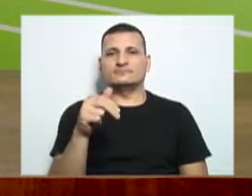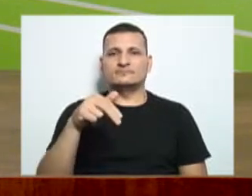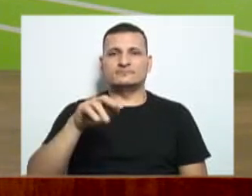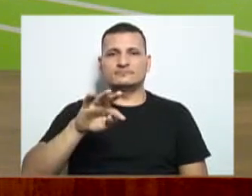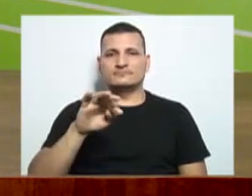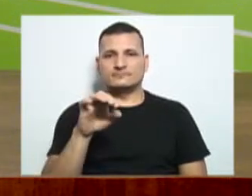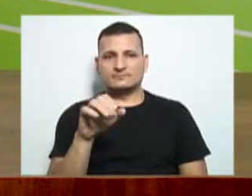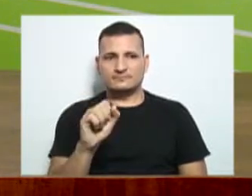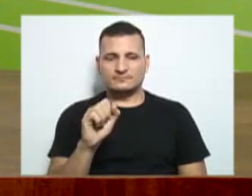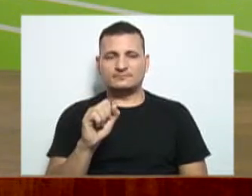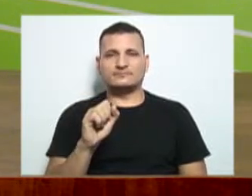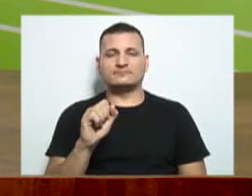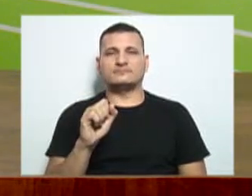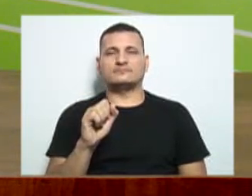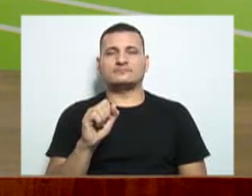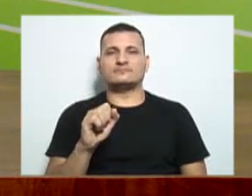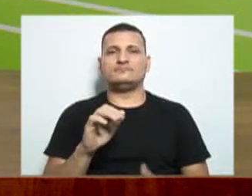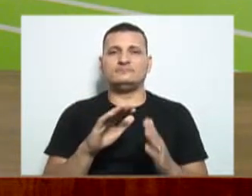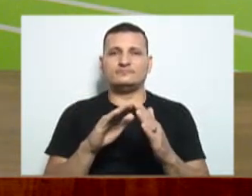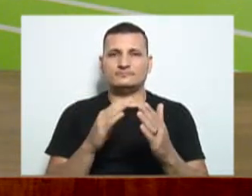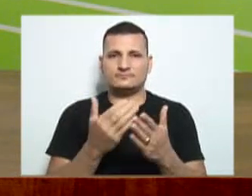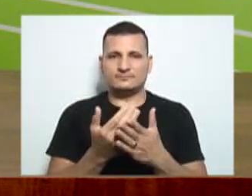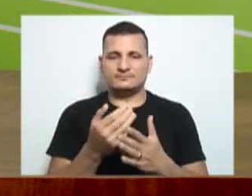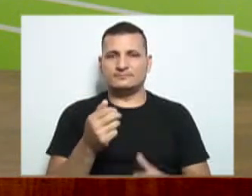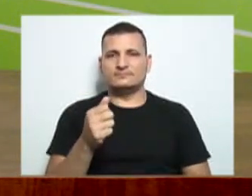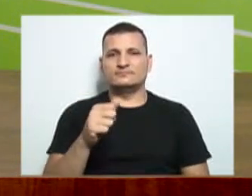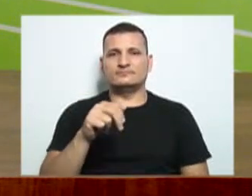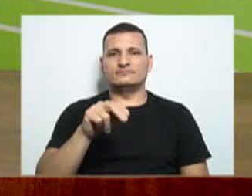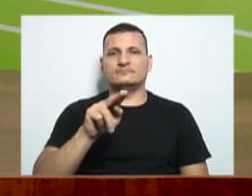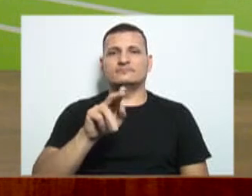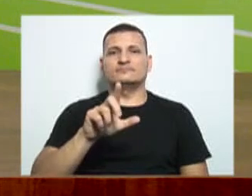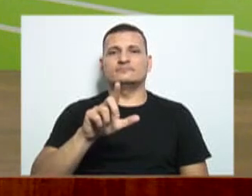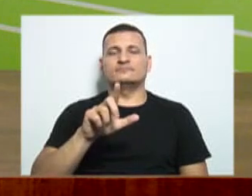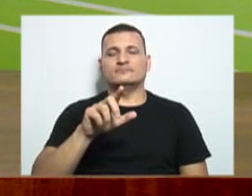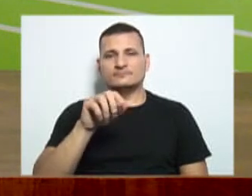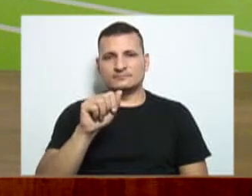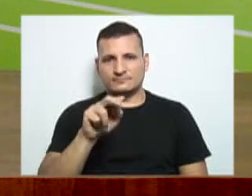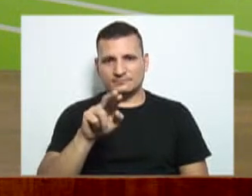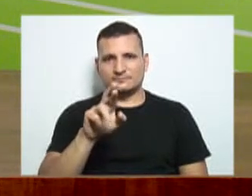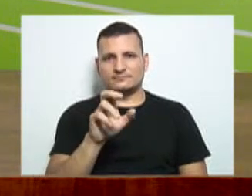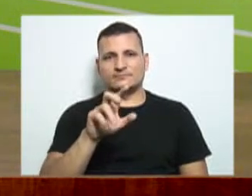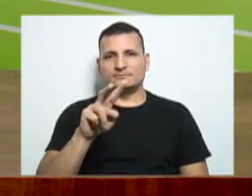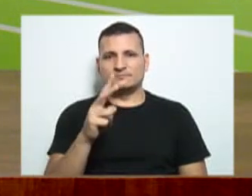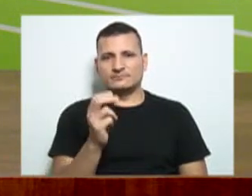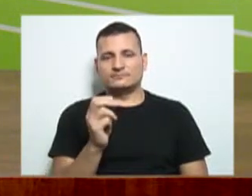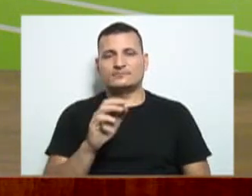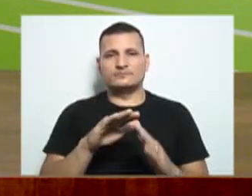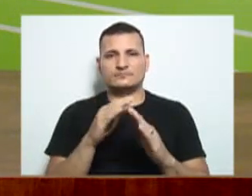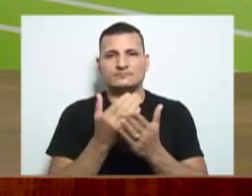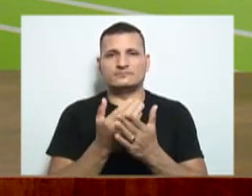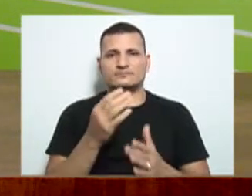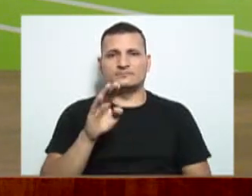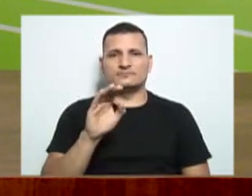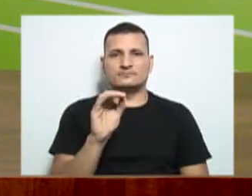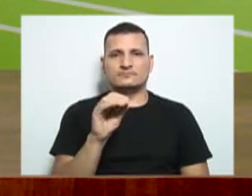os alunos da Escola Aurélio, Escola Boa Esperança,